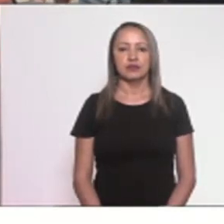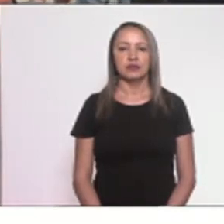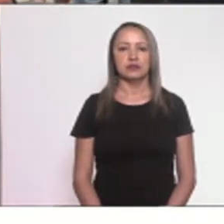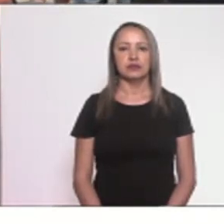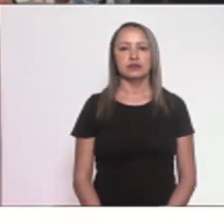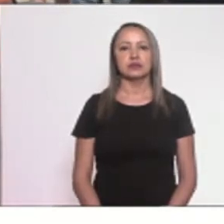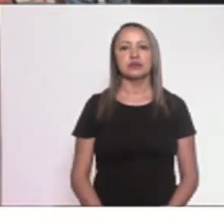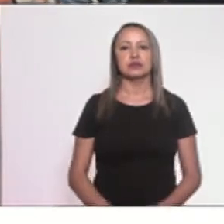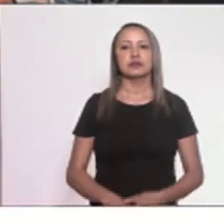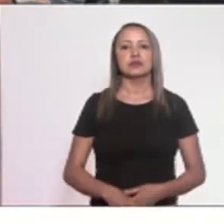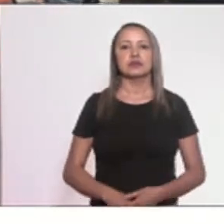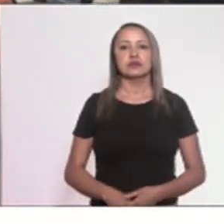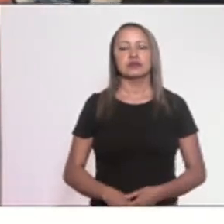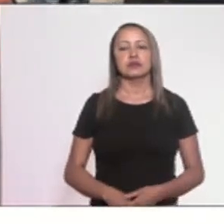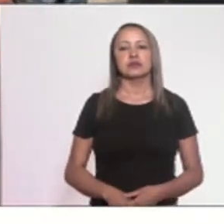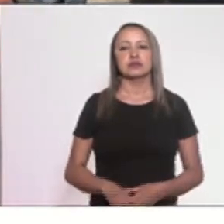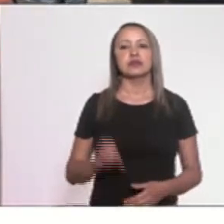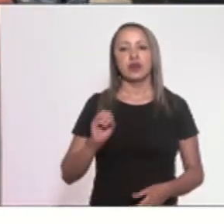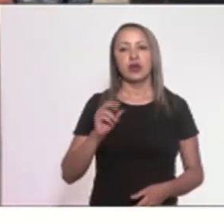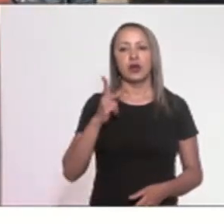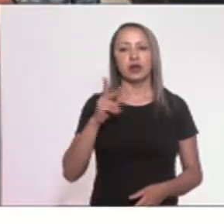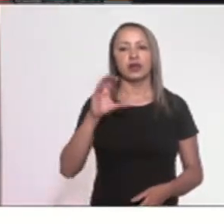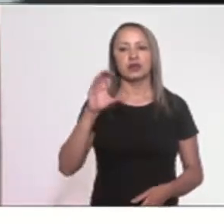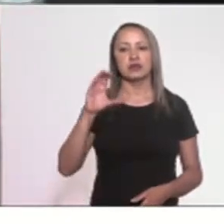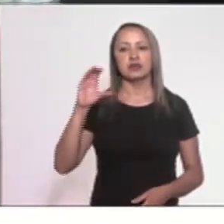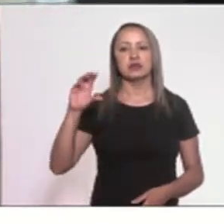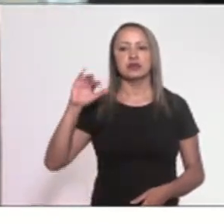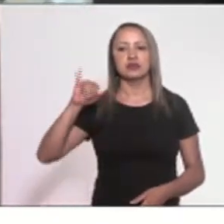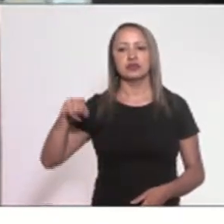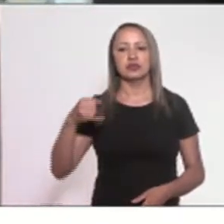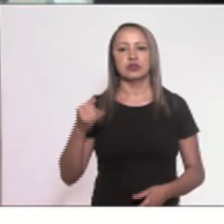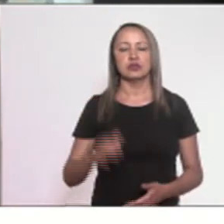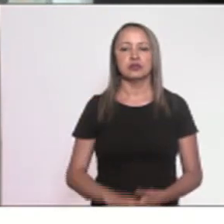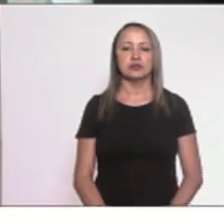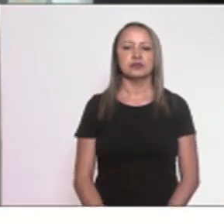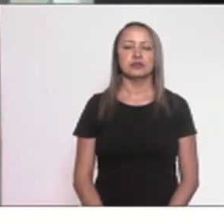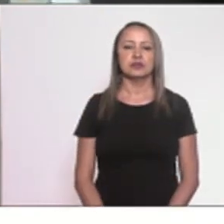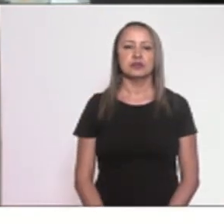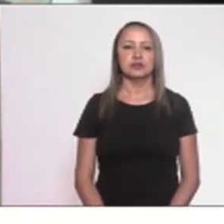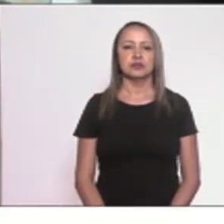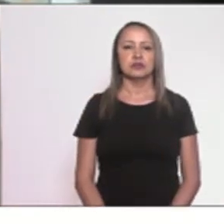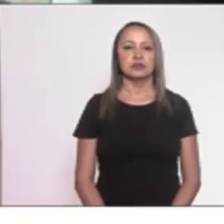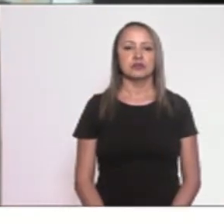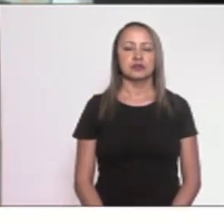Acompanho o parecer da CCJ. Pela Comissão de Orçamento,